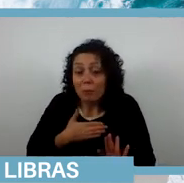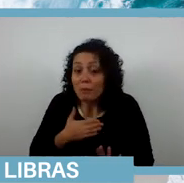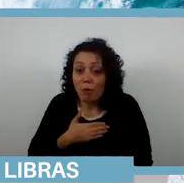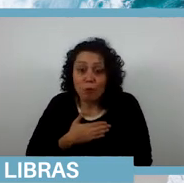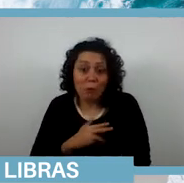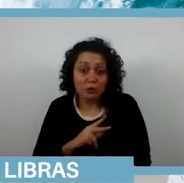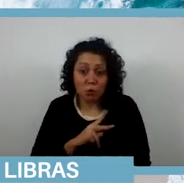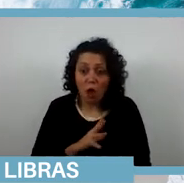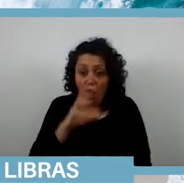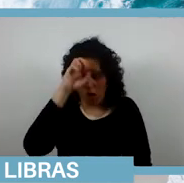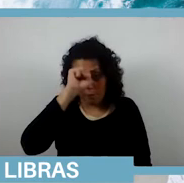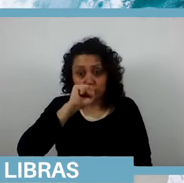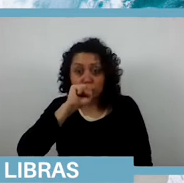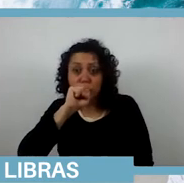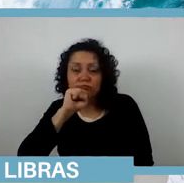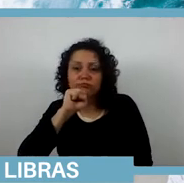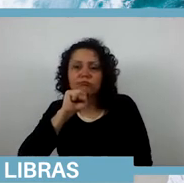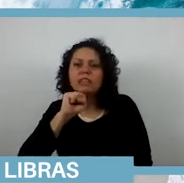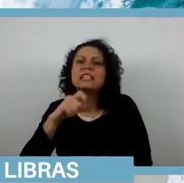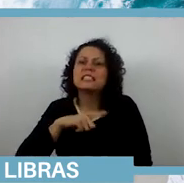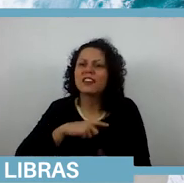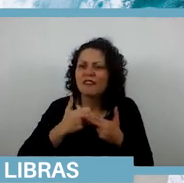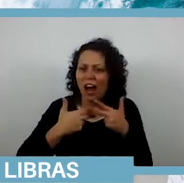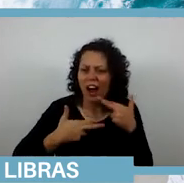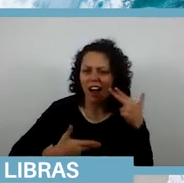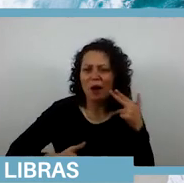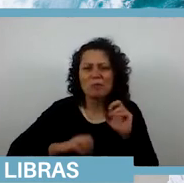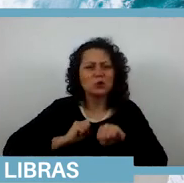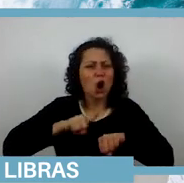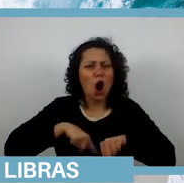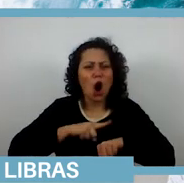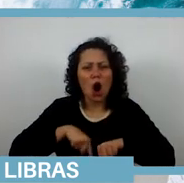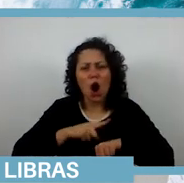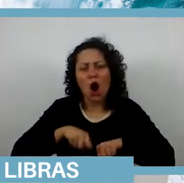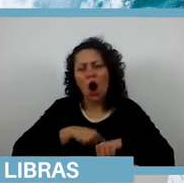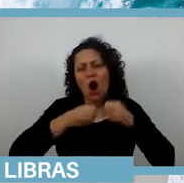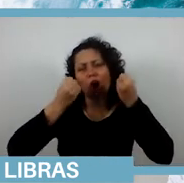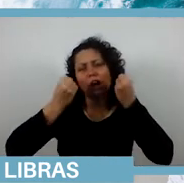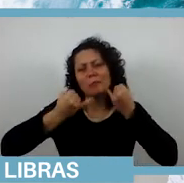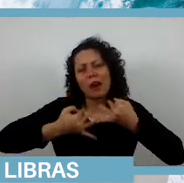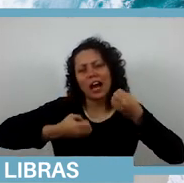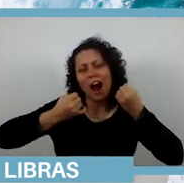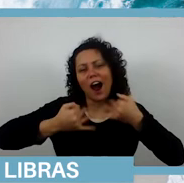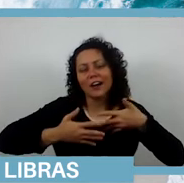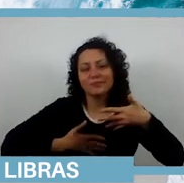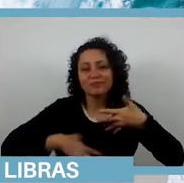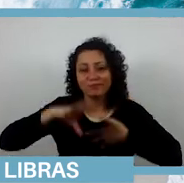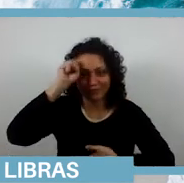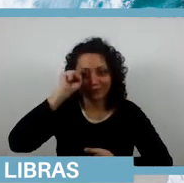né acho que é muita coisa acho que eu poderia ficar falando horas aqui sobre cada aprendizado mas